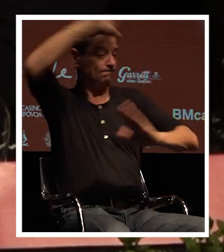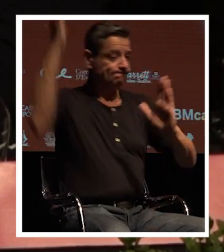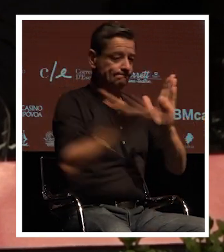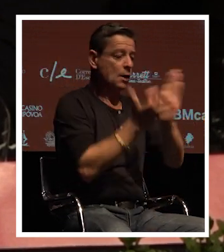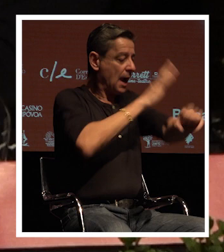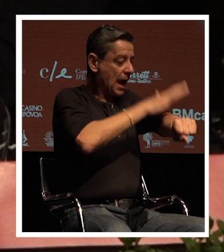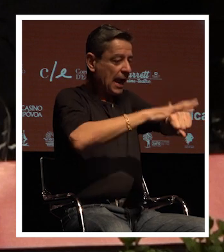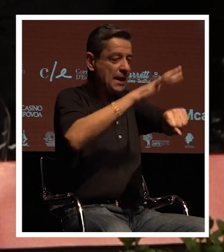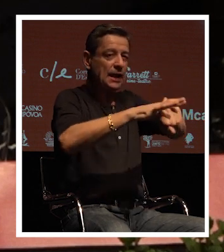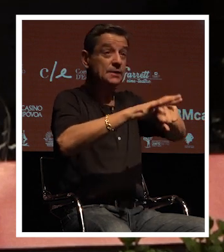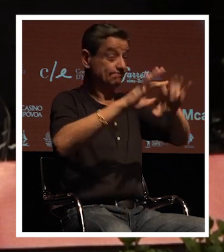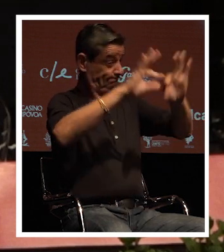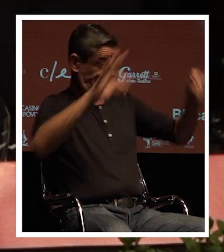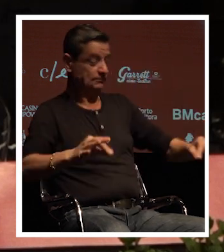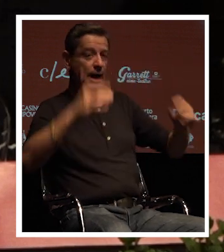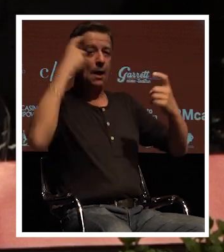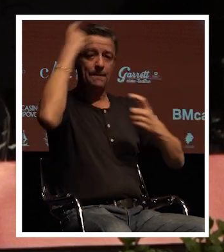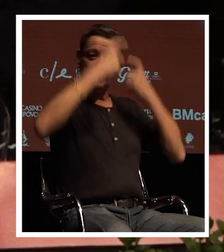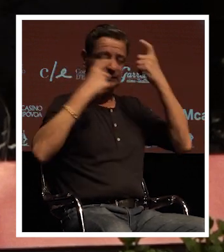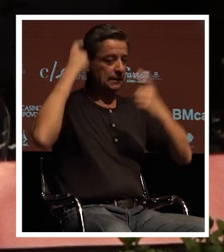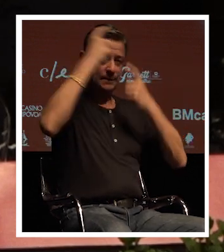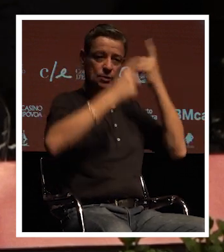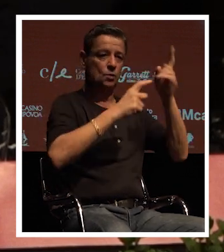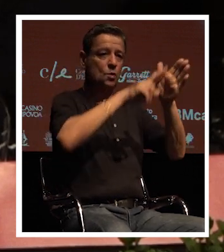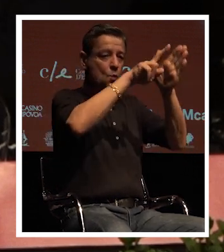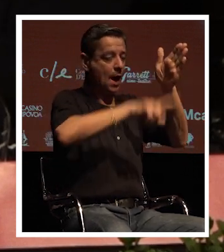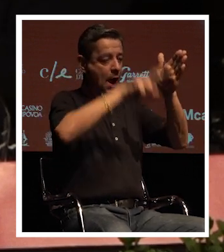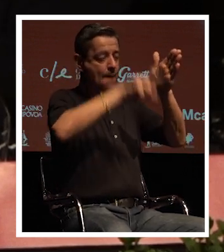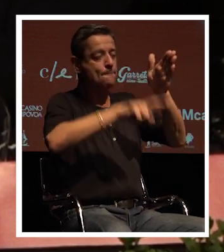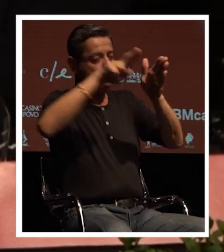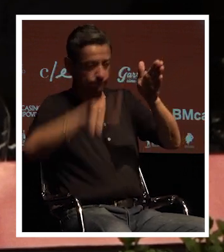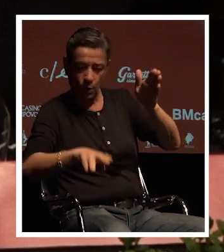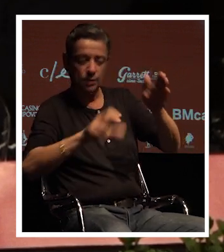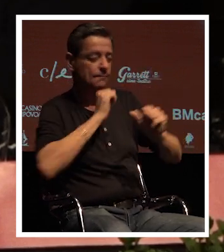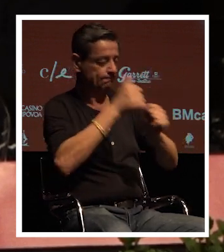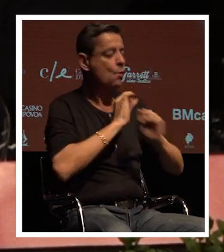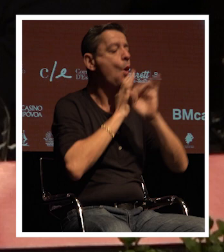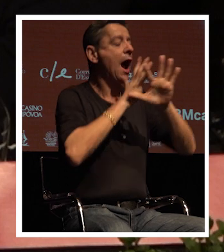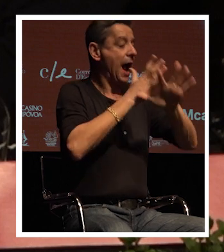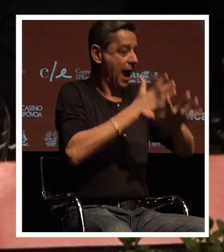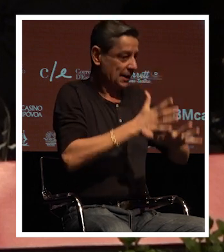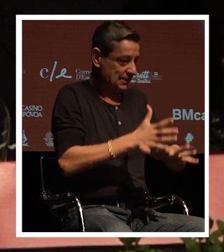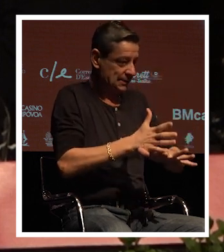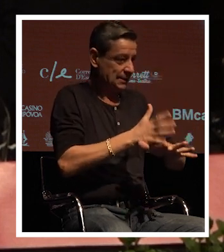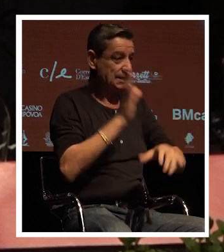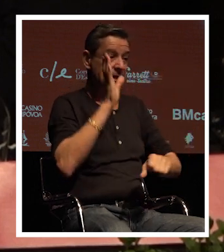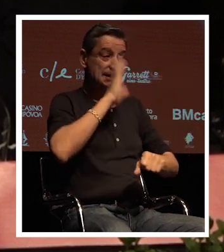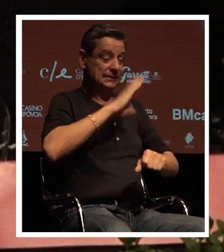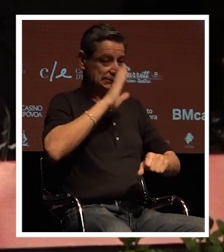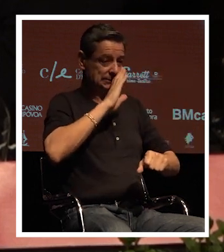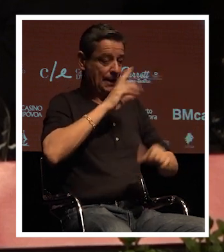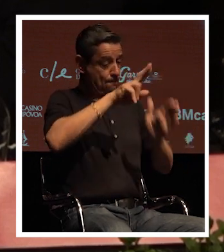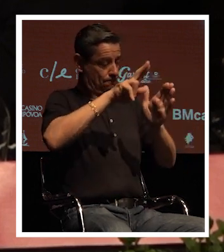raíz ao pensamento não há morte para o vento não há morte se ao morrer o